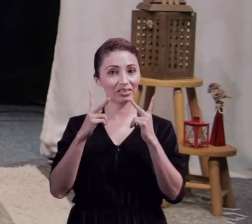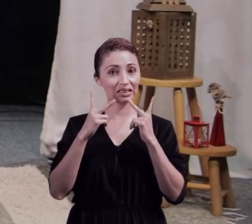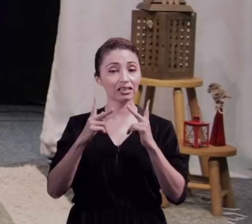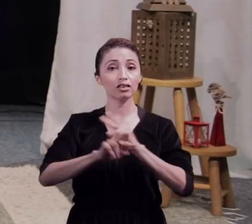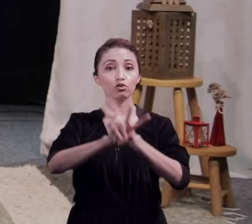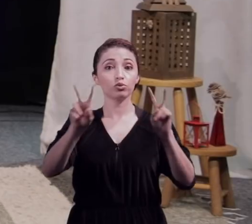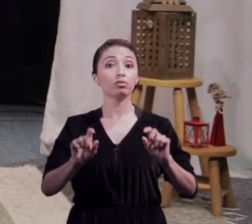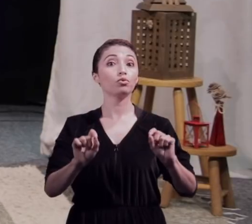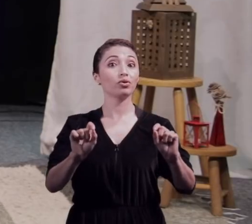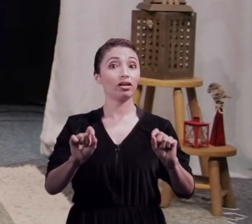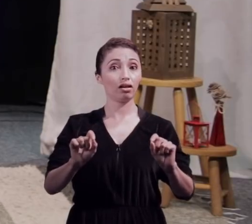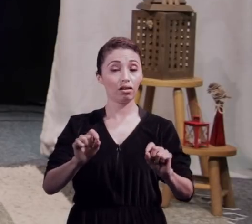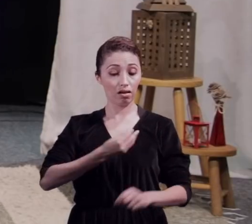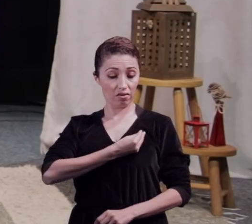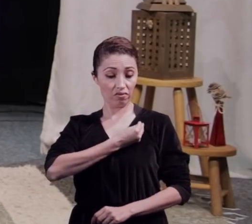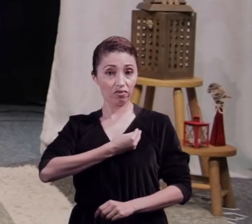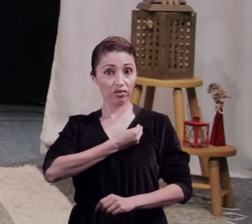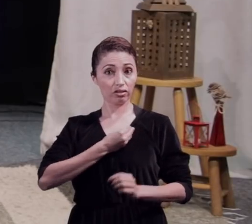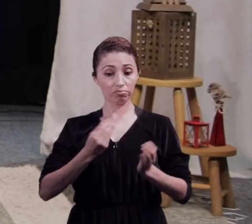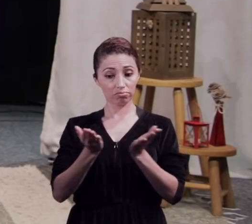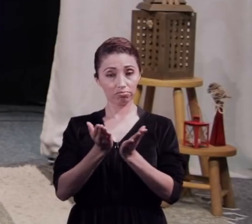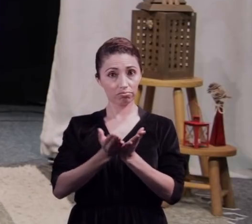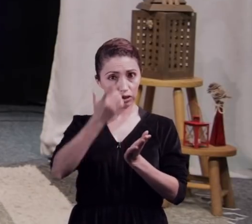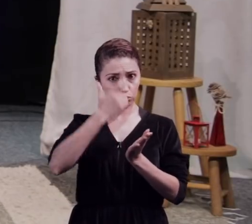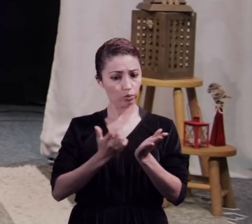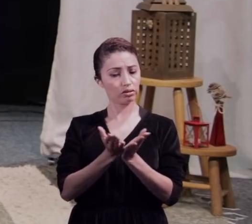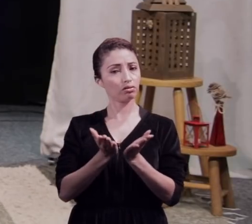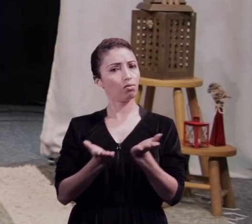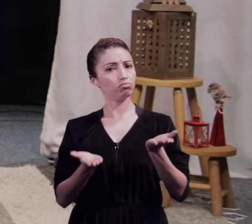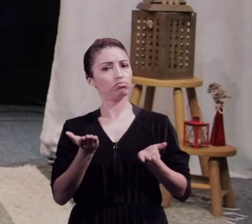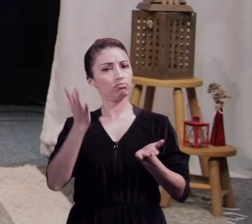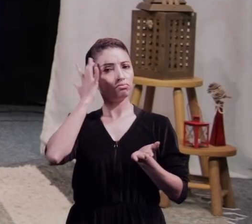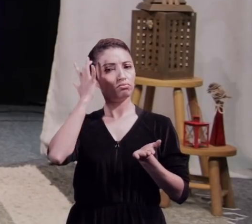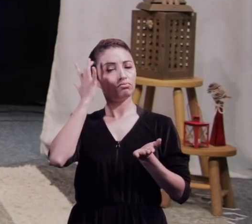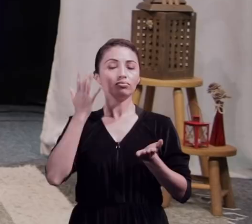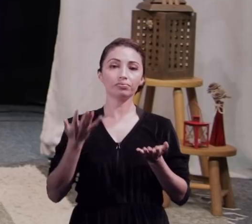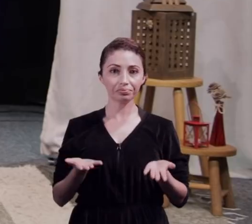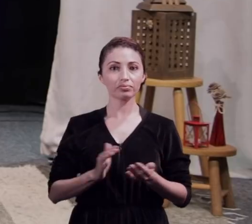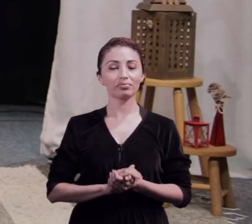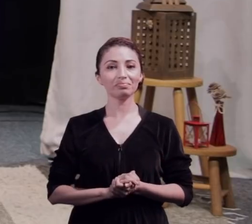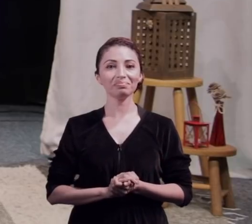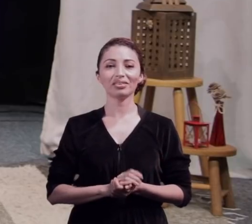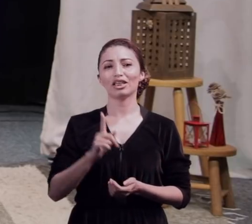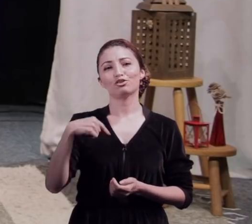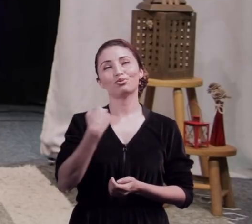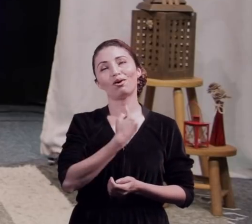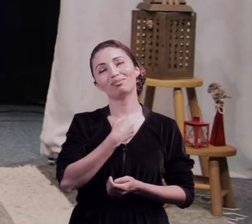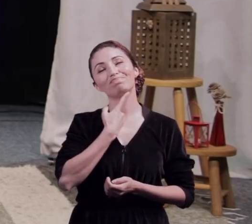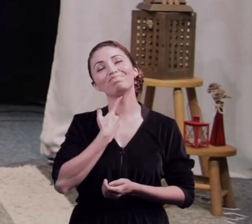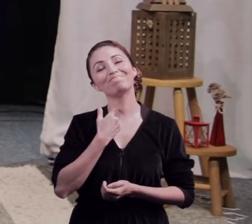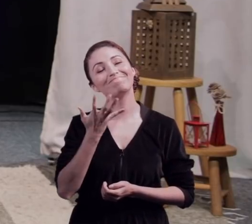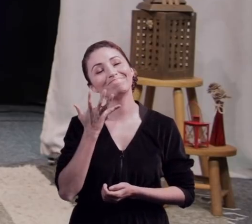vida cristã equilibrada. E essa vida cristã equilibrada é o sonho de todos